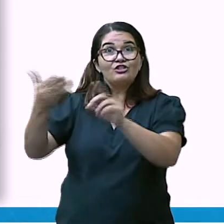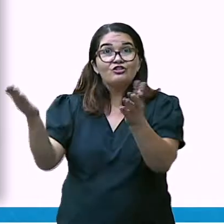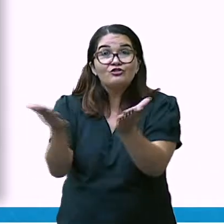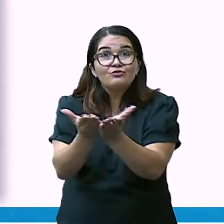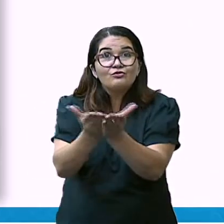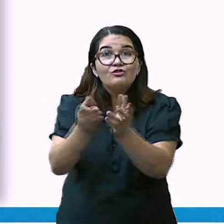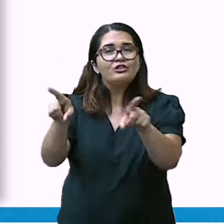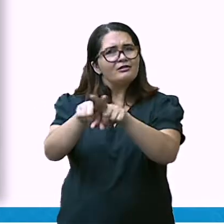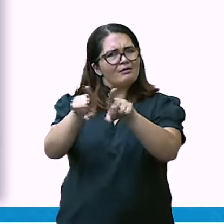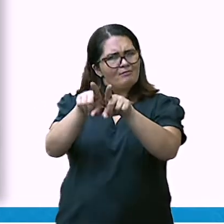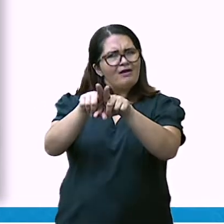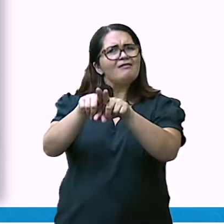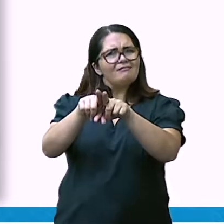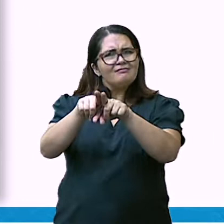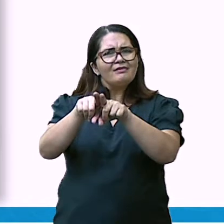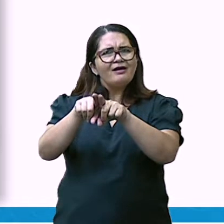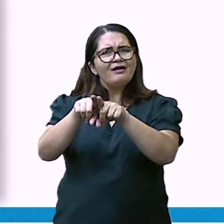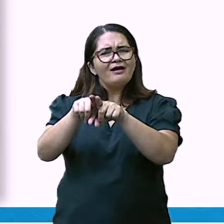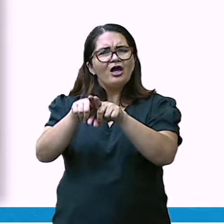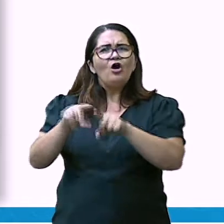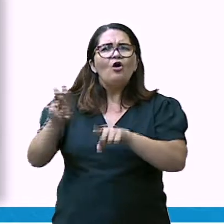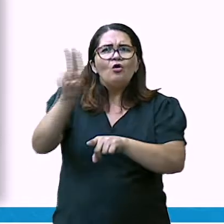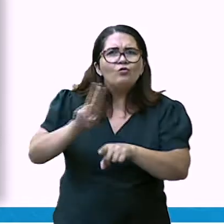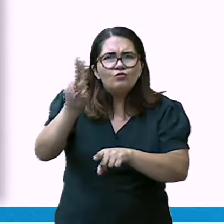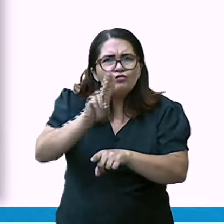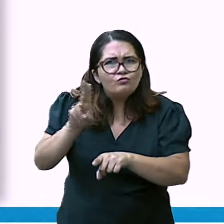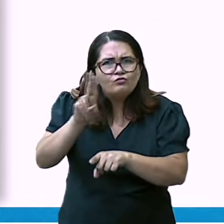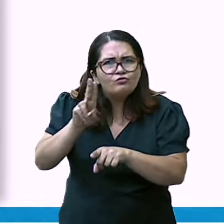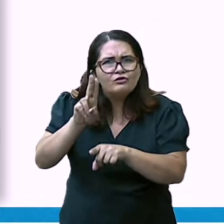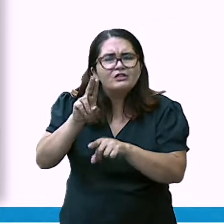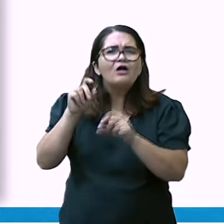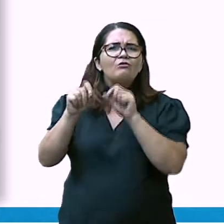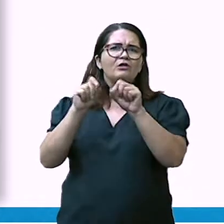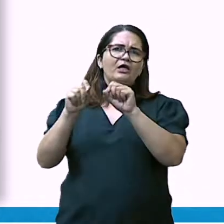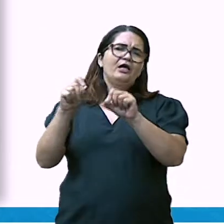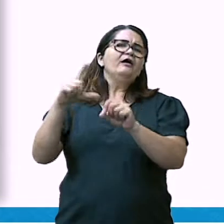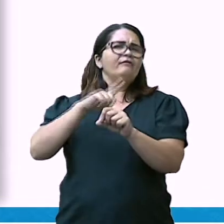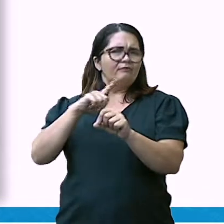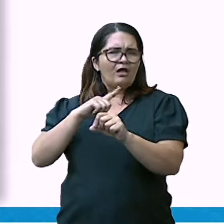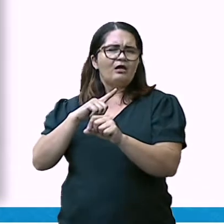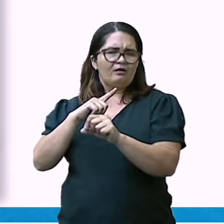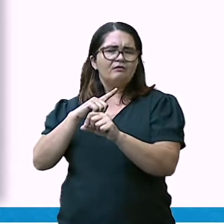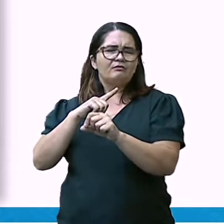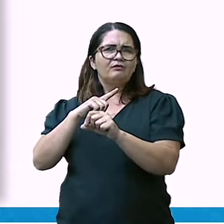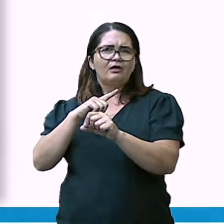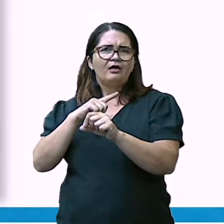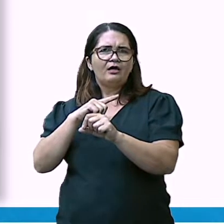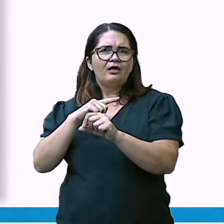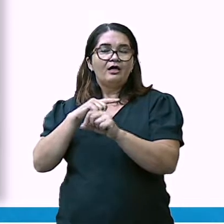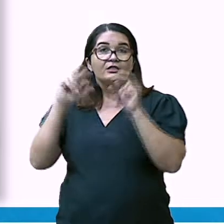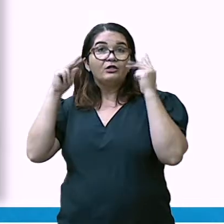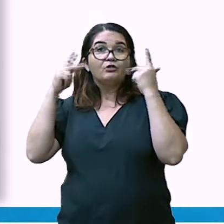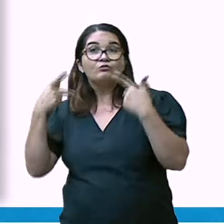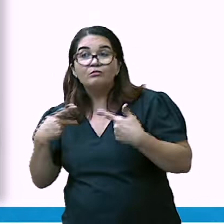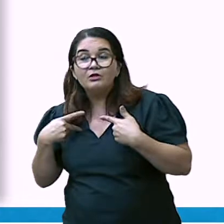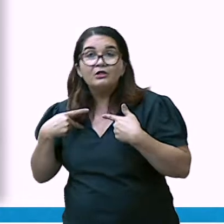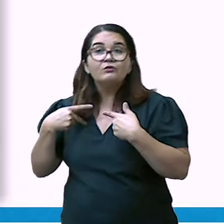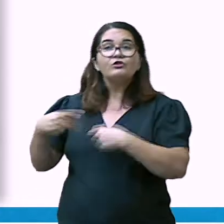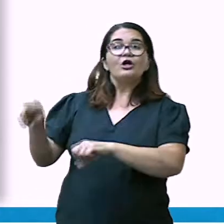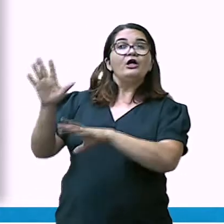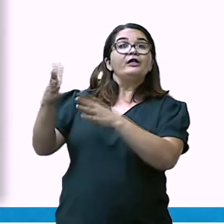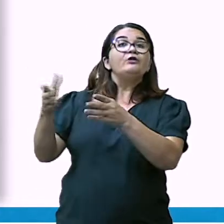natureza oferece. Eles eram caçadores e coletores de frutos. Por isso, eles